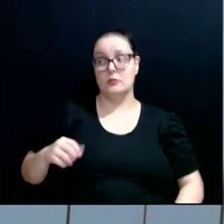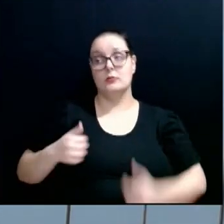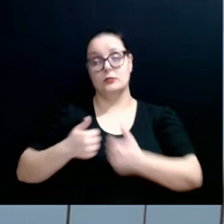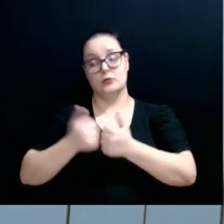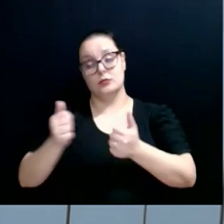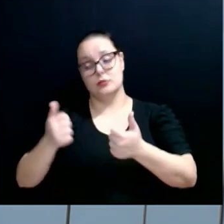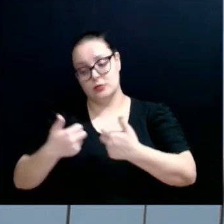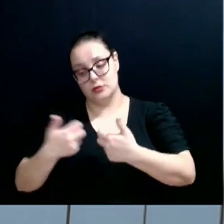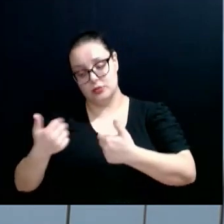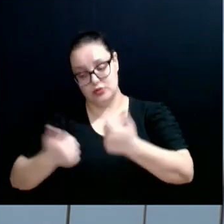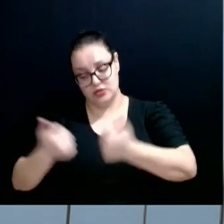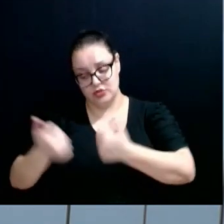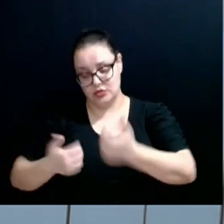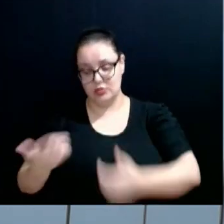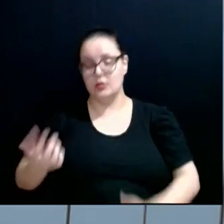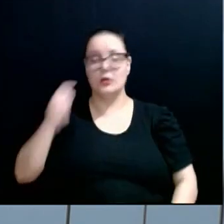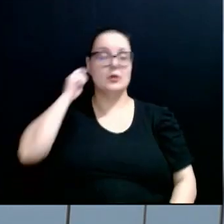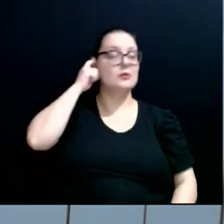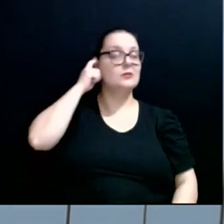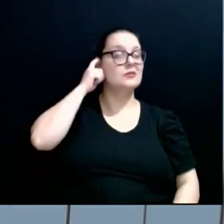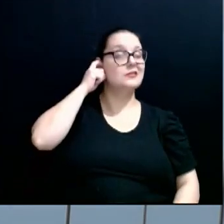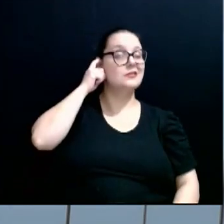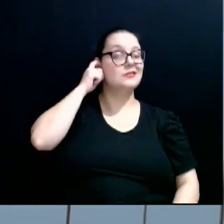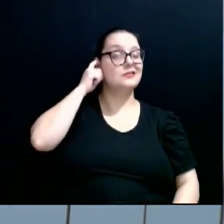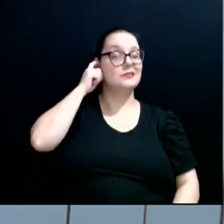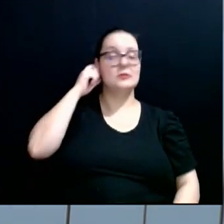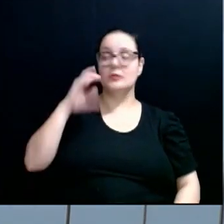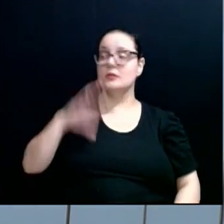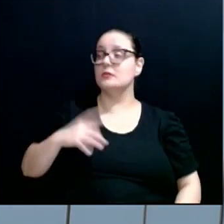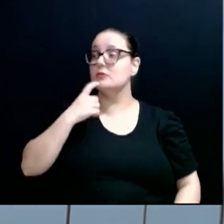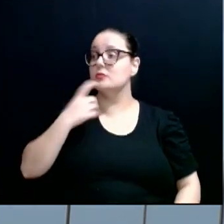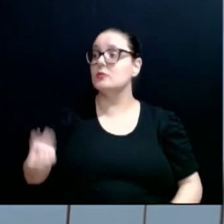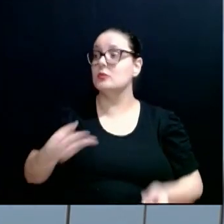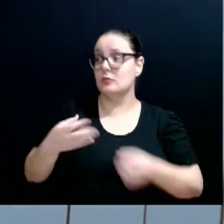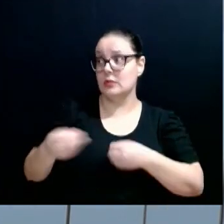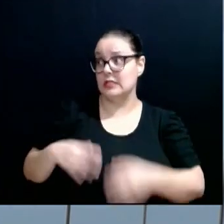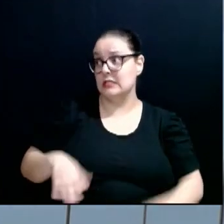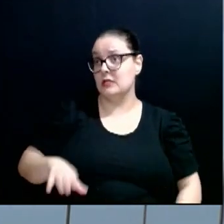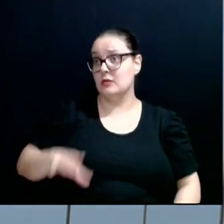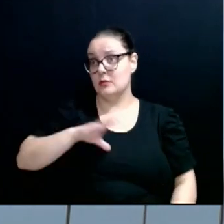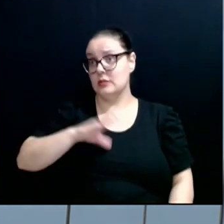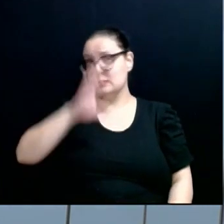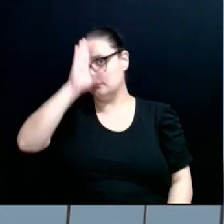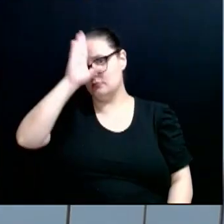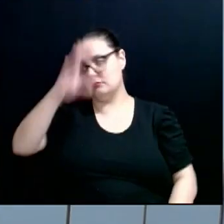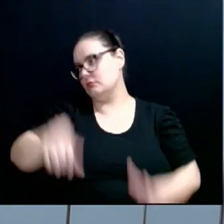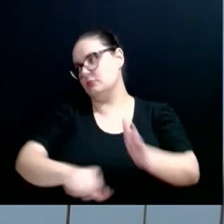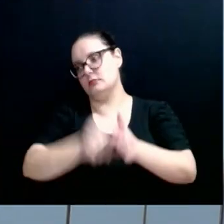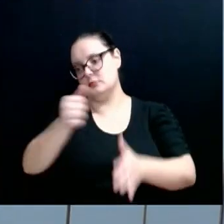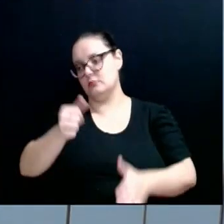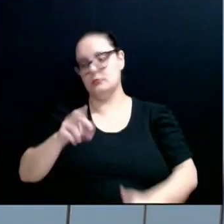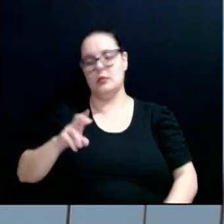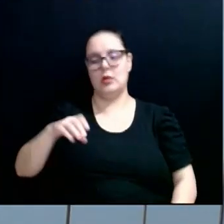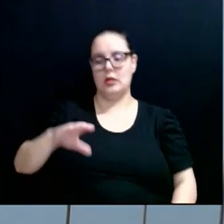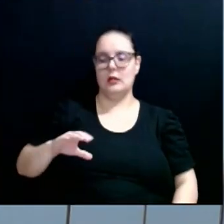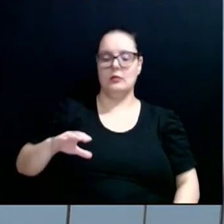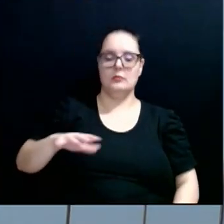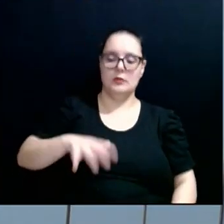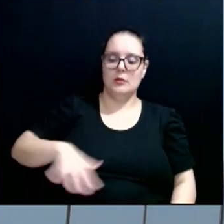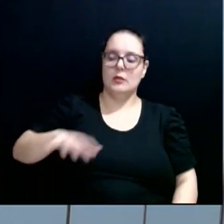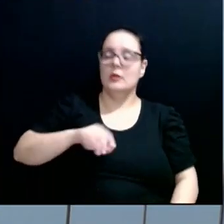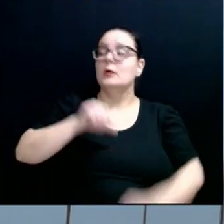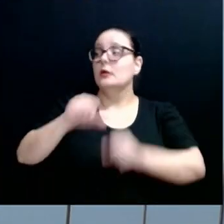está sempre inovando, né? Ser uma das cidades piloto aí para que a gente transforme a região metropolitana. Então a expectativa é muito